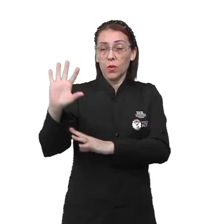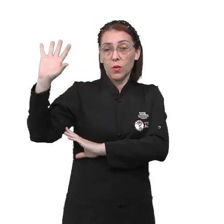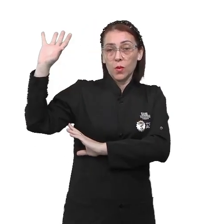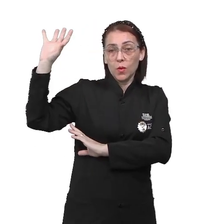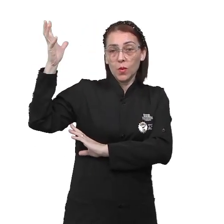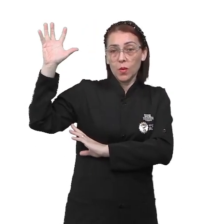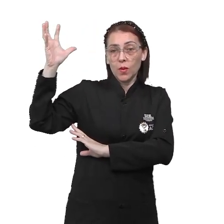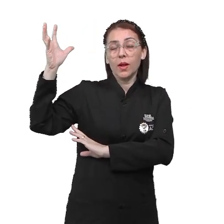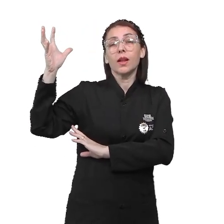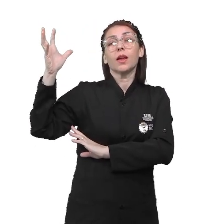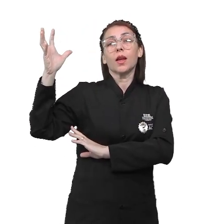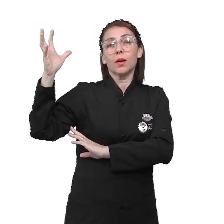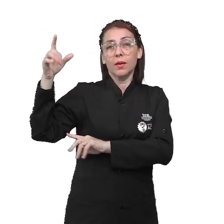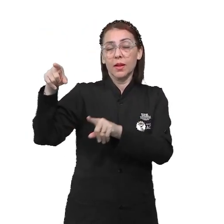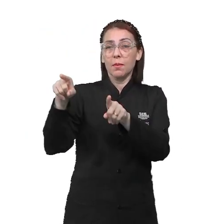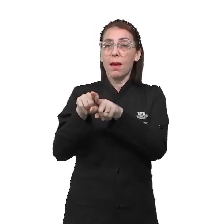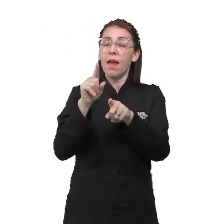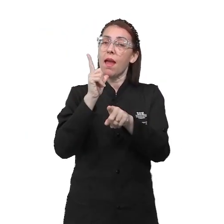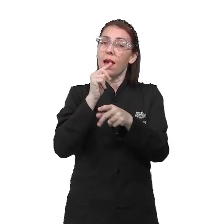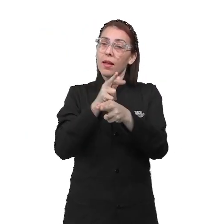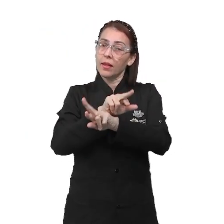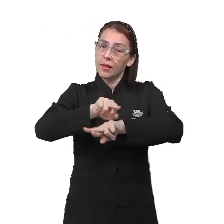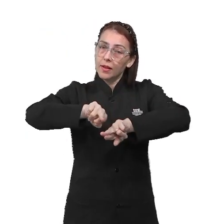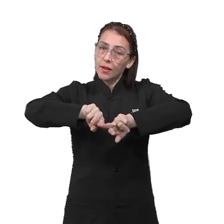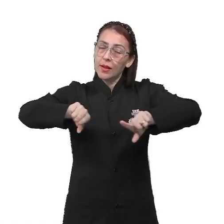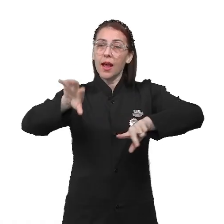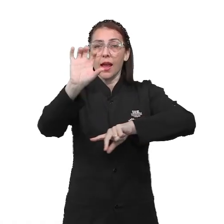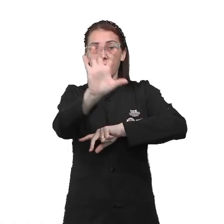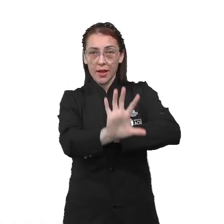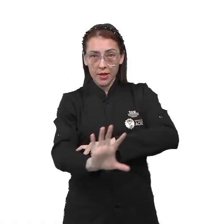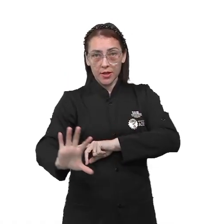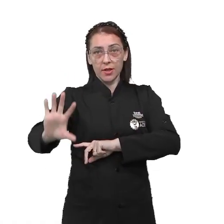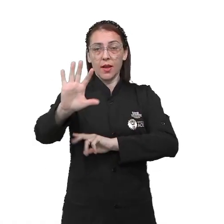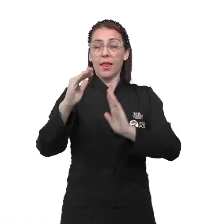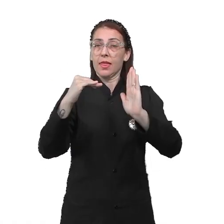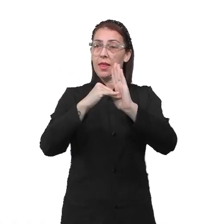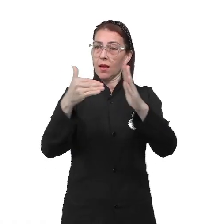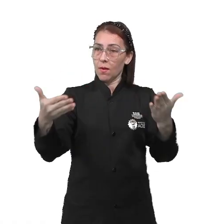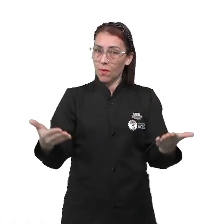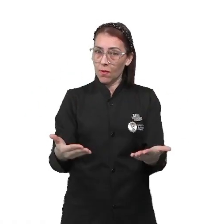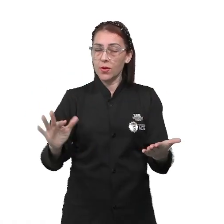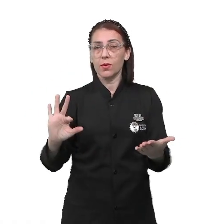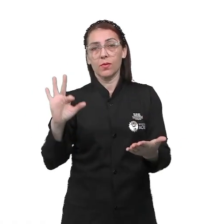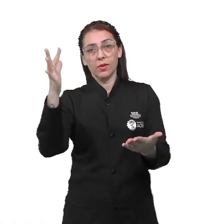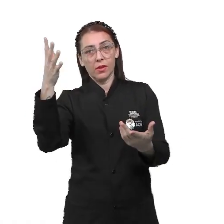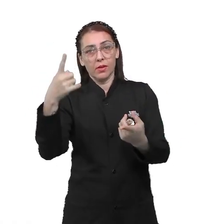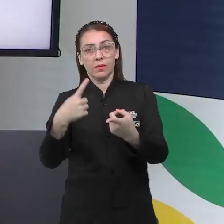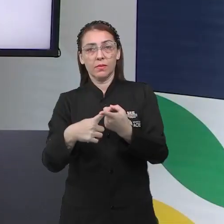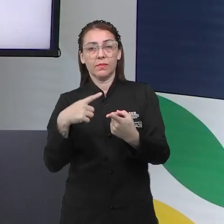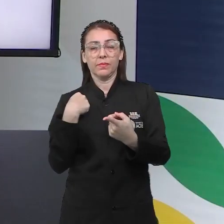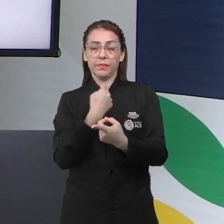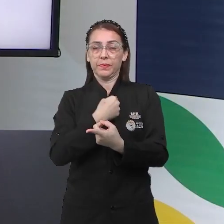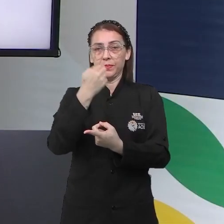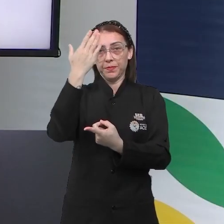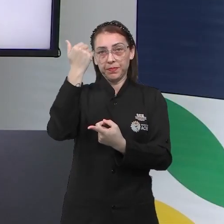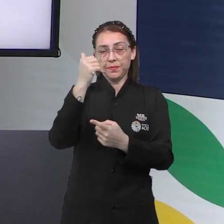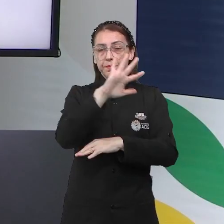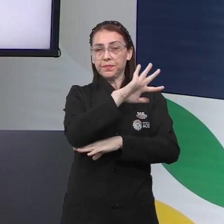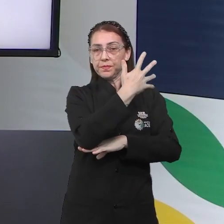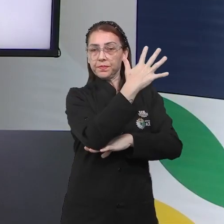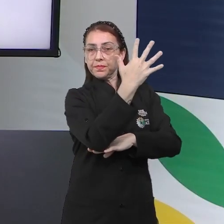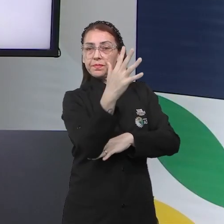e os recursos hídricos de qualquer região. É assim até hoje, porque, como nós sabemos, a